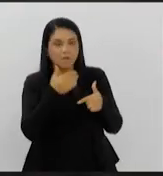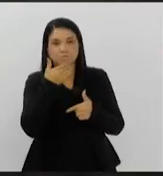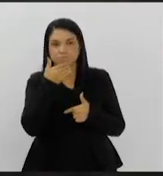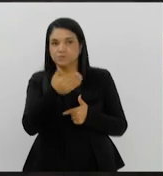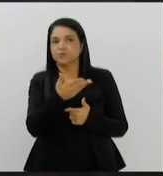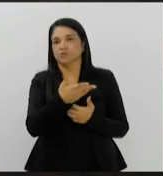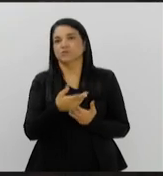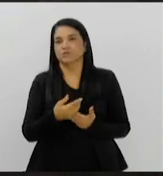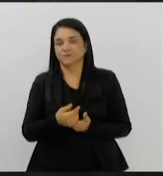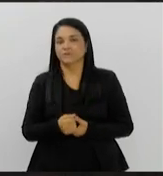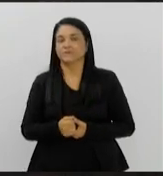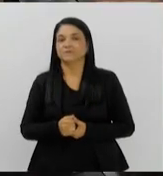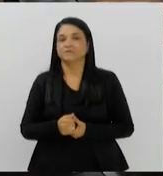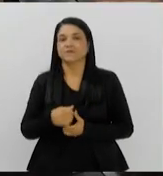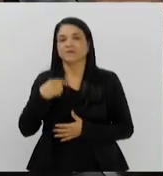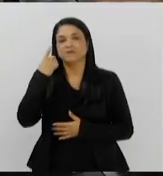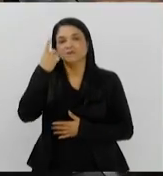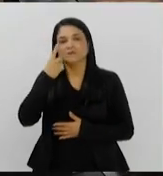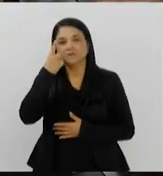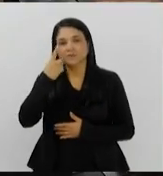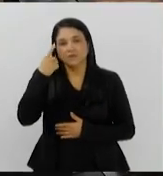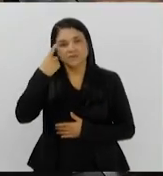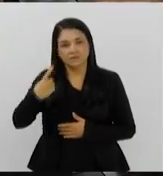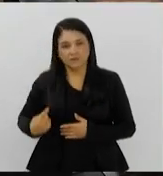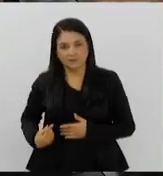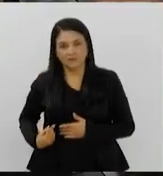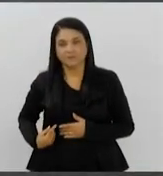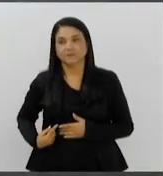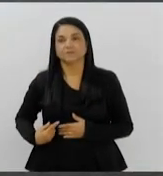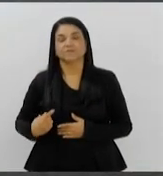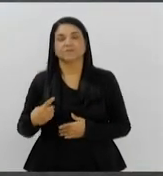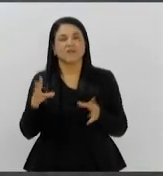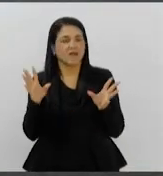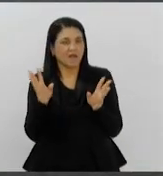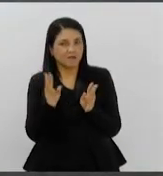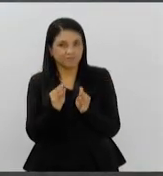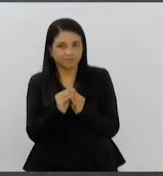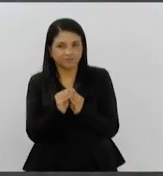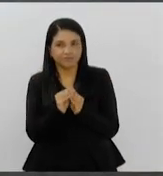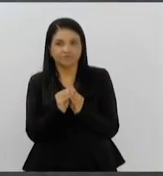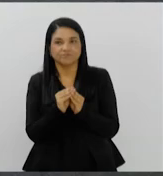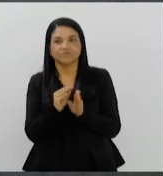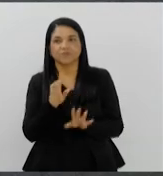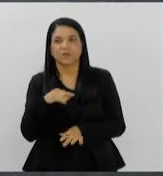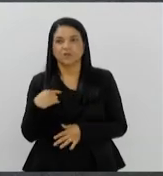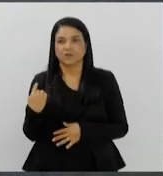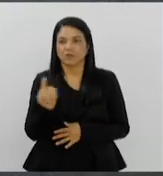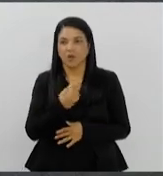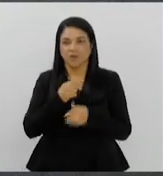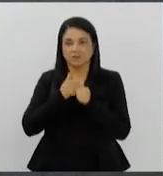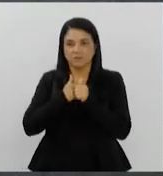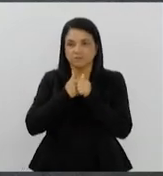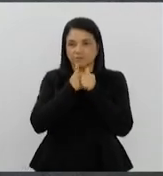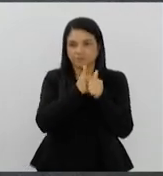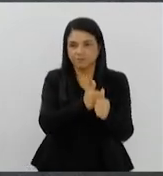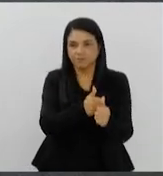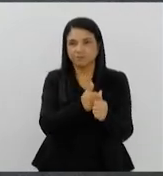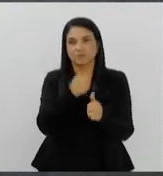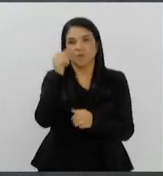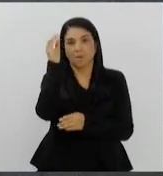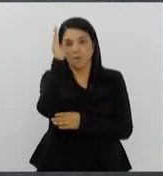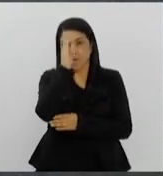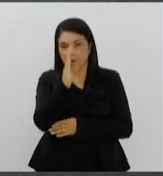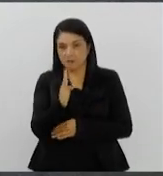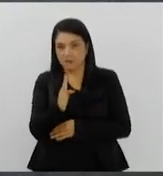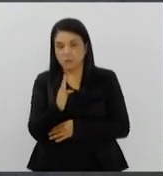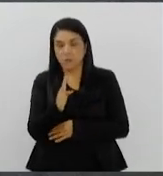solicitação de Vossa Excelência. Deputada Dani Balbi, por favor. Muito brevemente, presidente, nós estamos acompanhando o Brasil